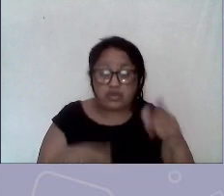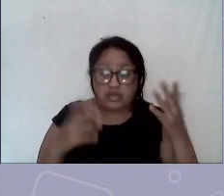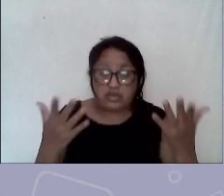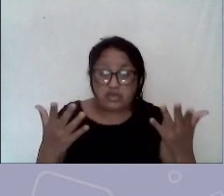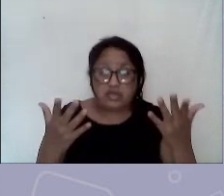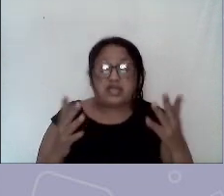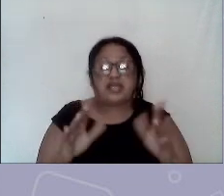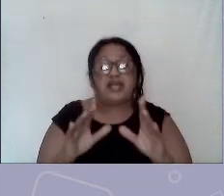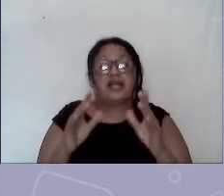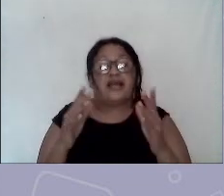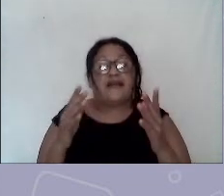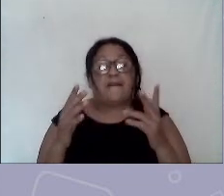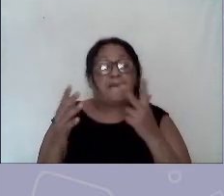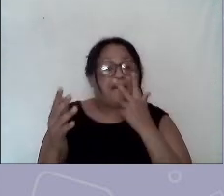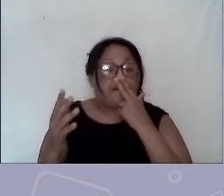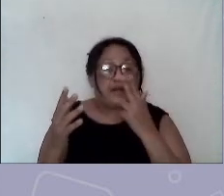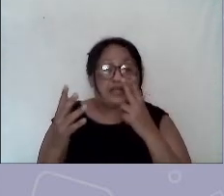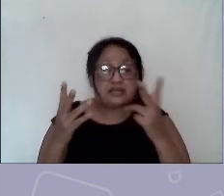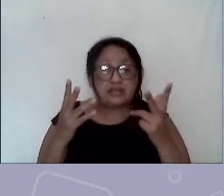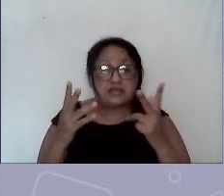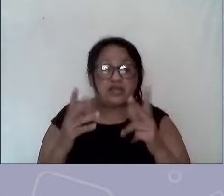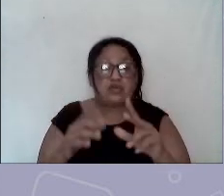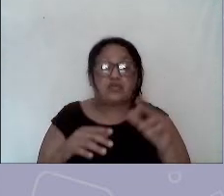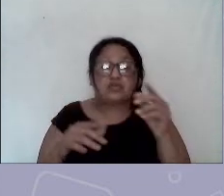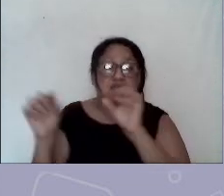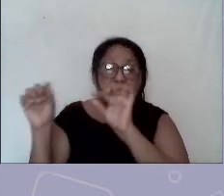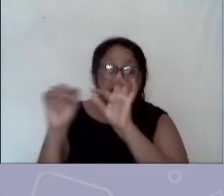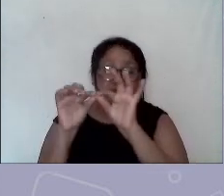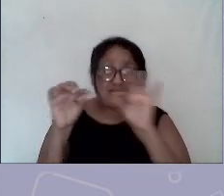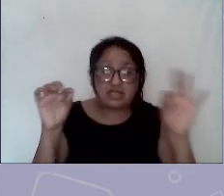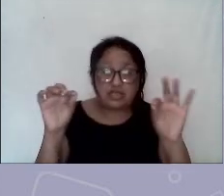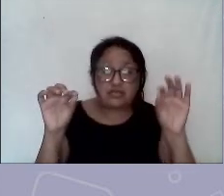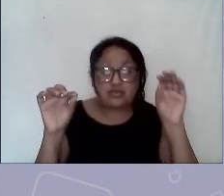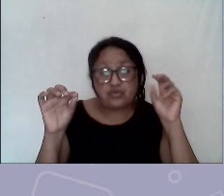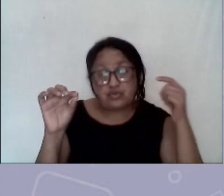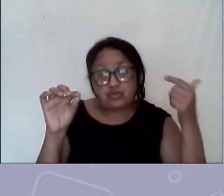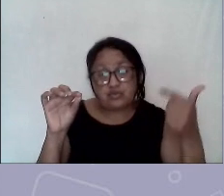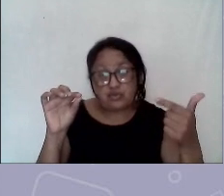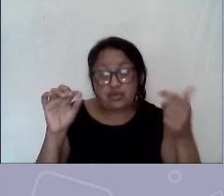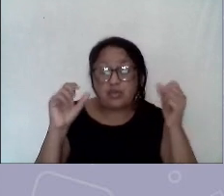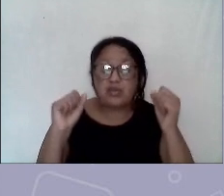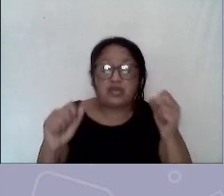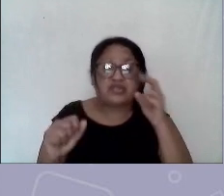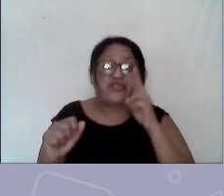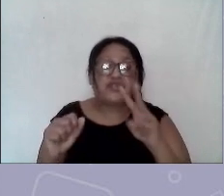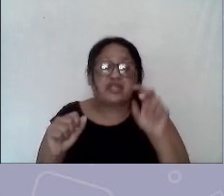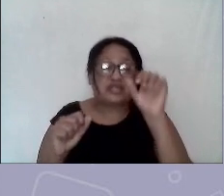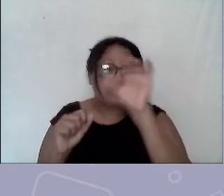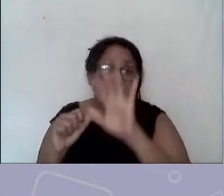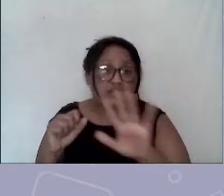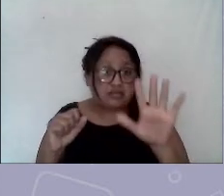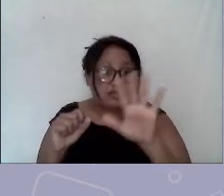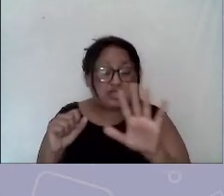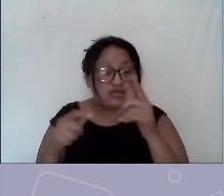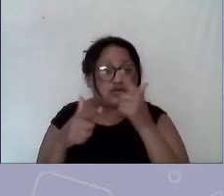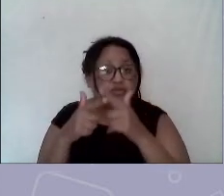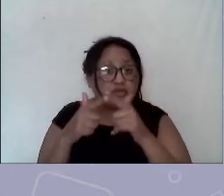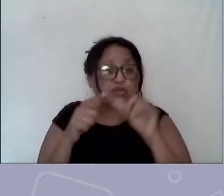comprimento do trajeto 2 todas essas informações podem ser vistas na figura do problema ok